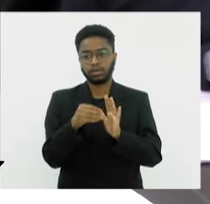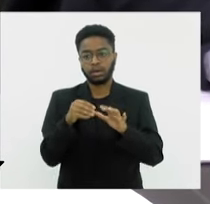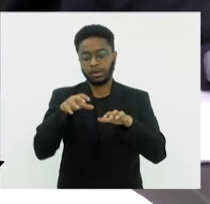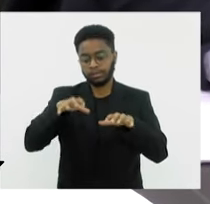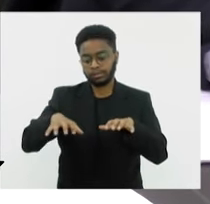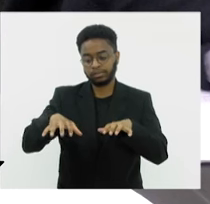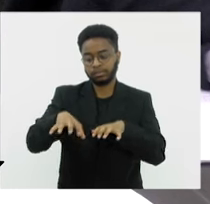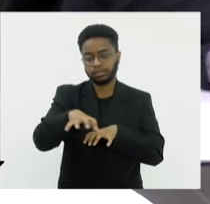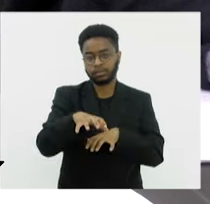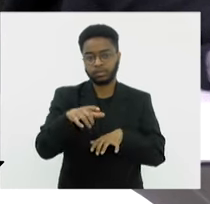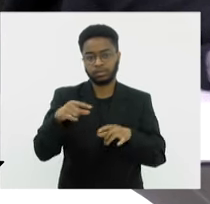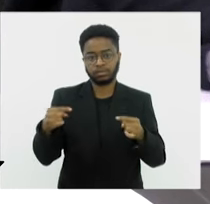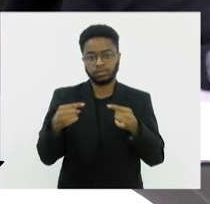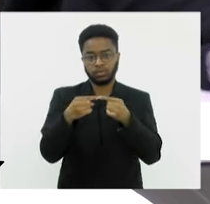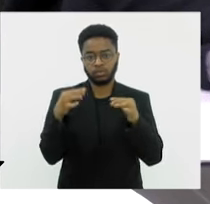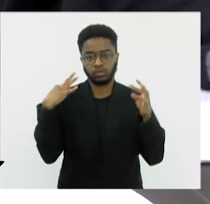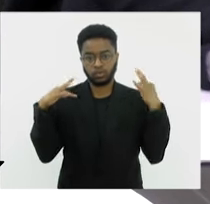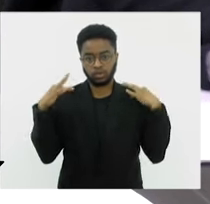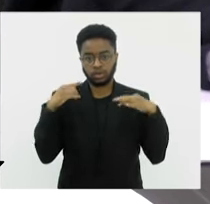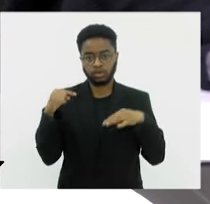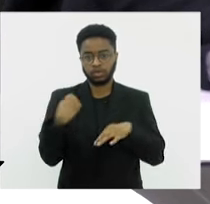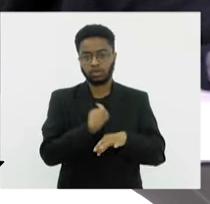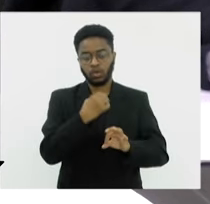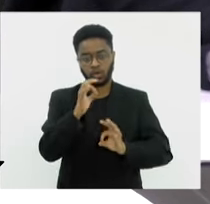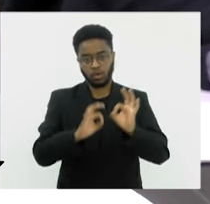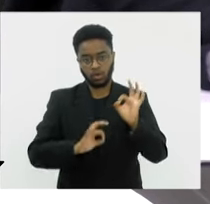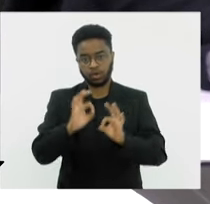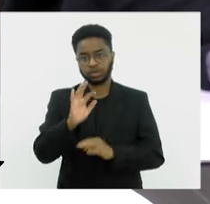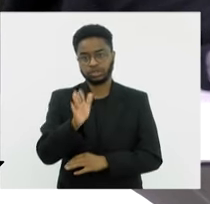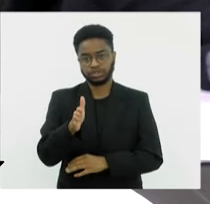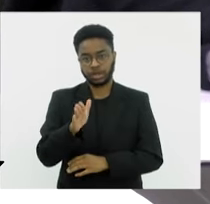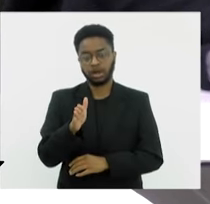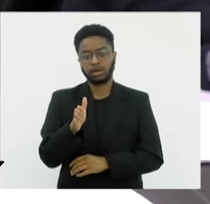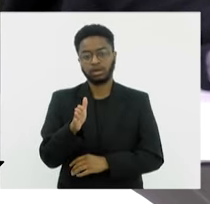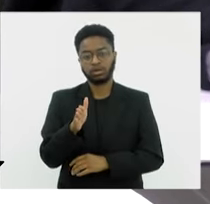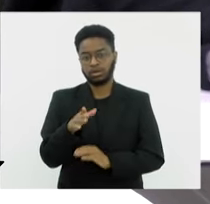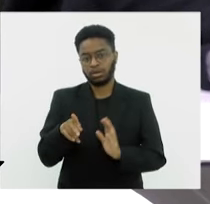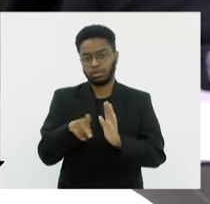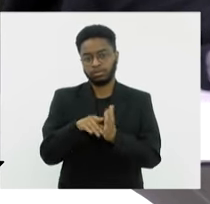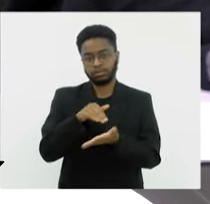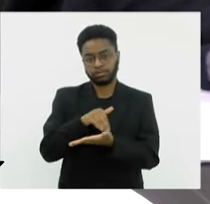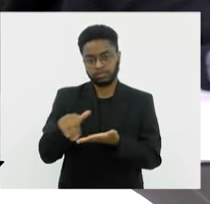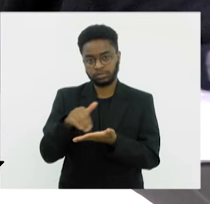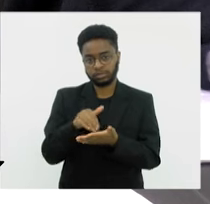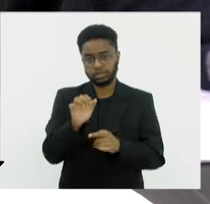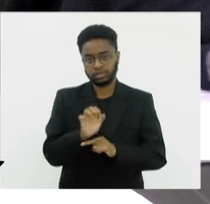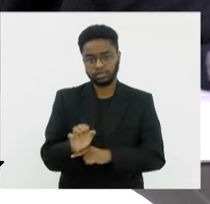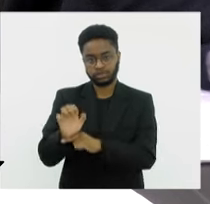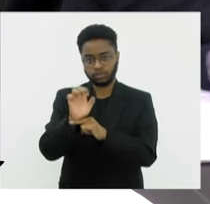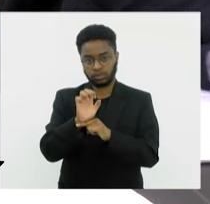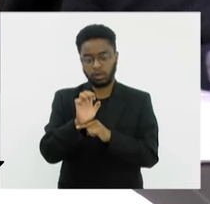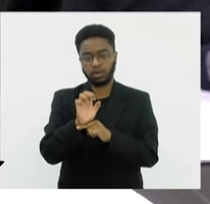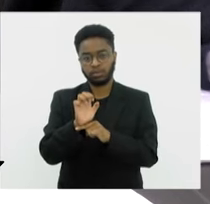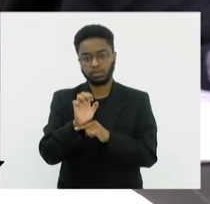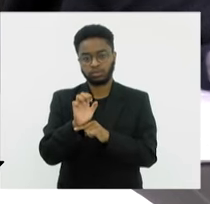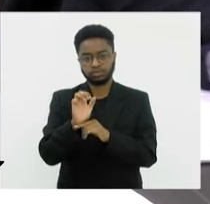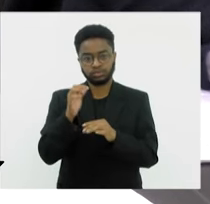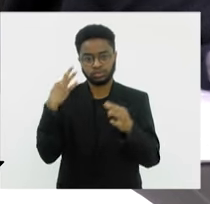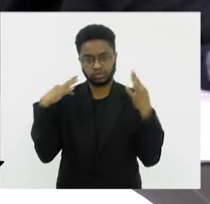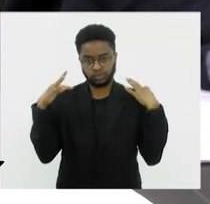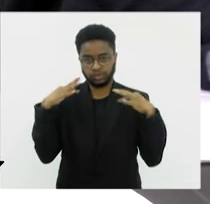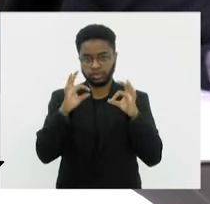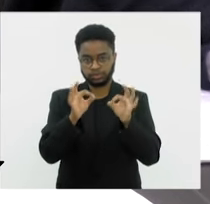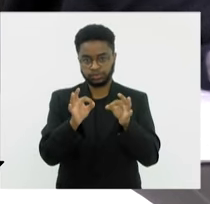regiões turísticas, não é, que são categorizadas pela própria Secretaria de Estado de Turismo,